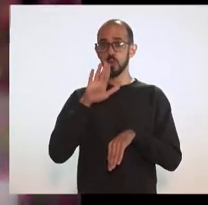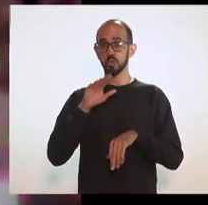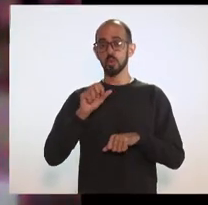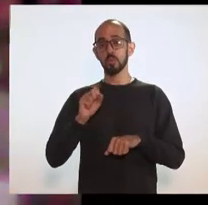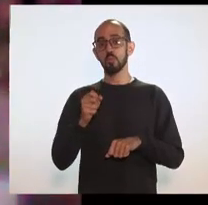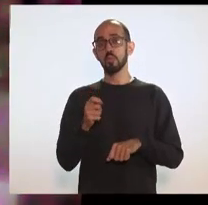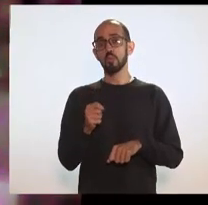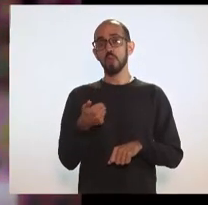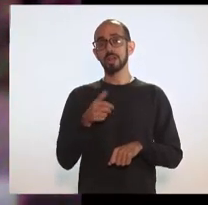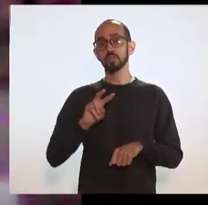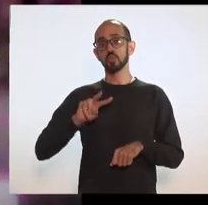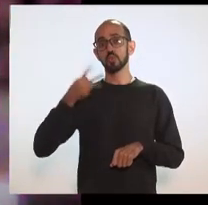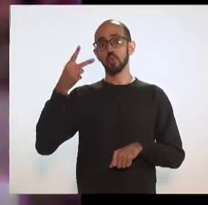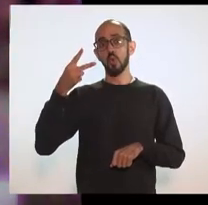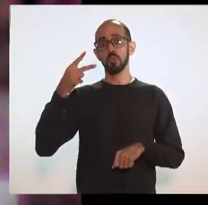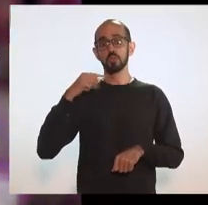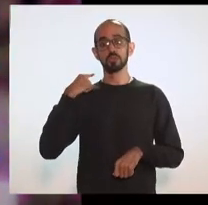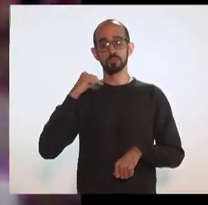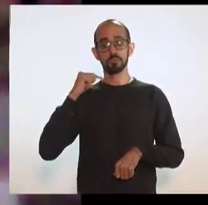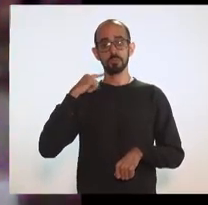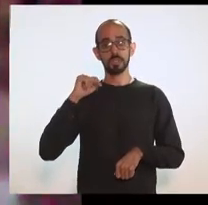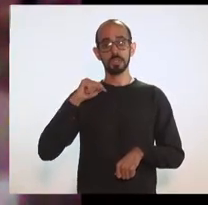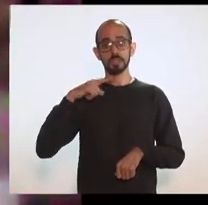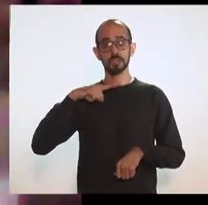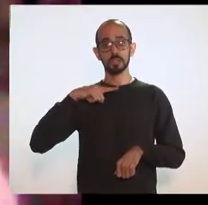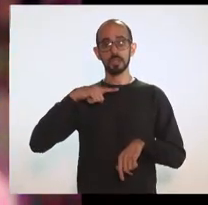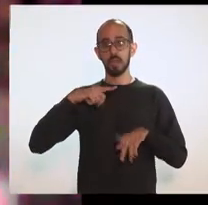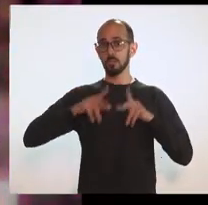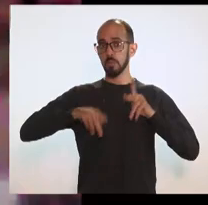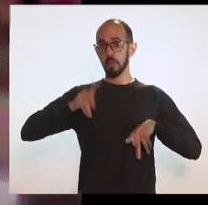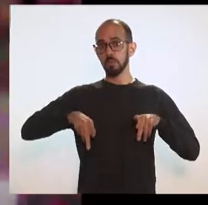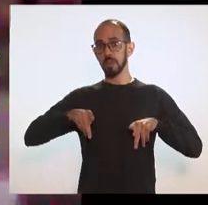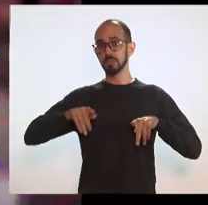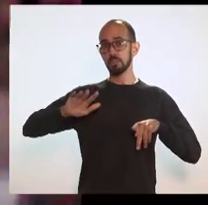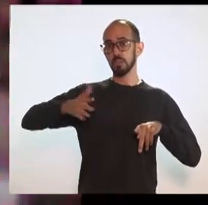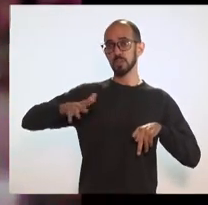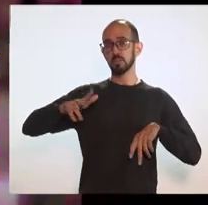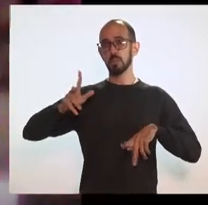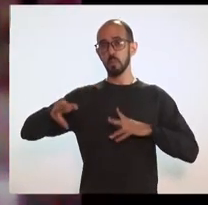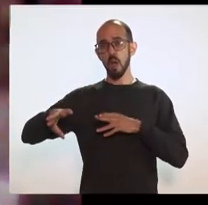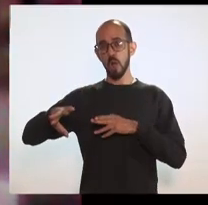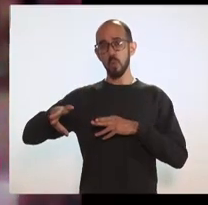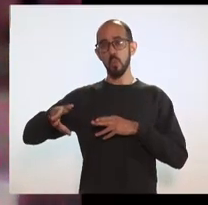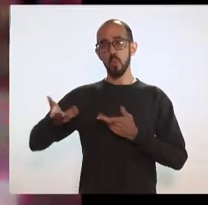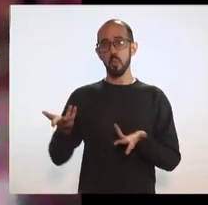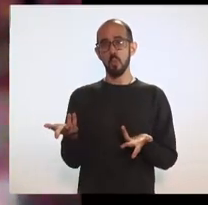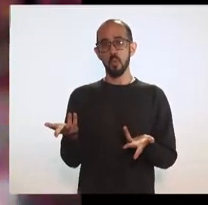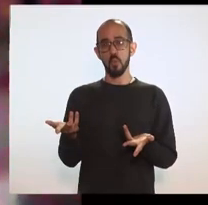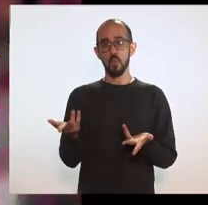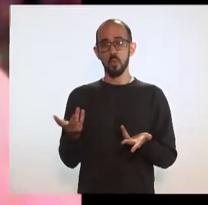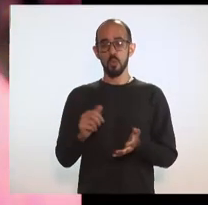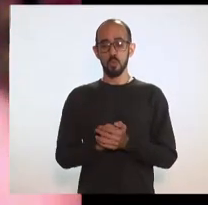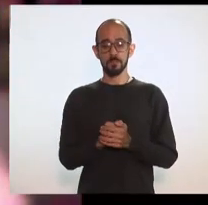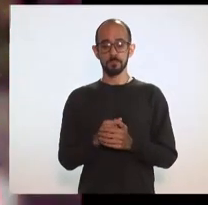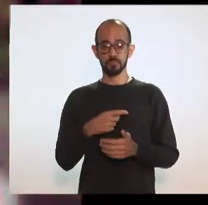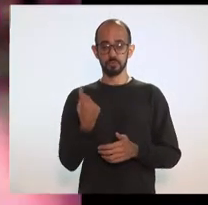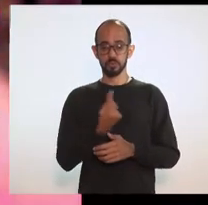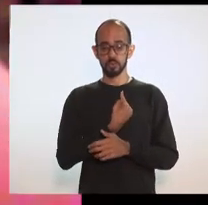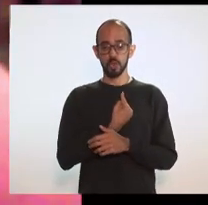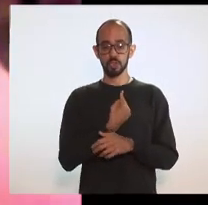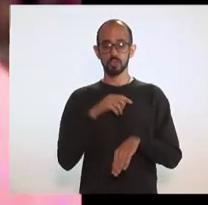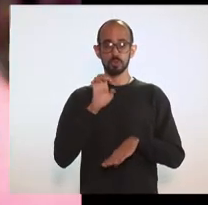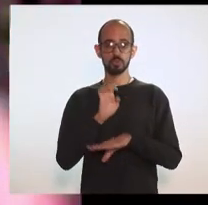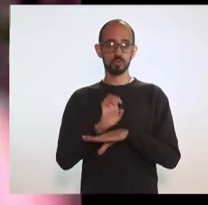quase o dobro de morte o estado de Minas é o estado com uma população semelhante a do Rio de Janeiro e nós estamos no estádio muito mais